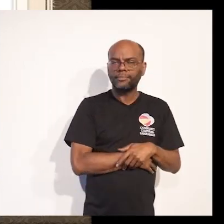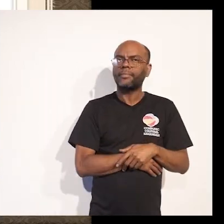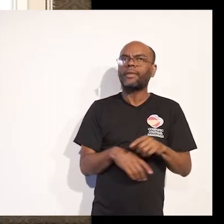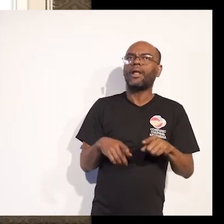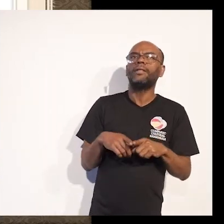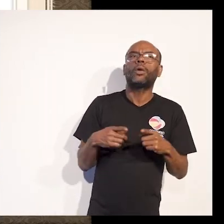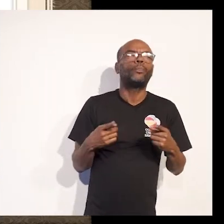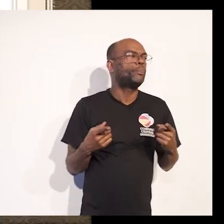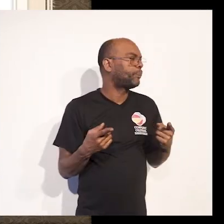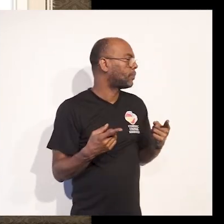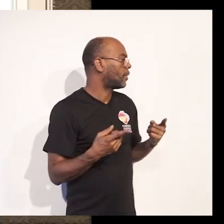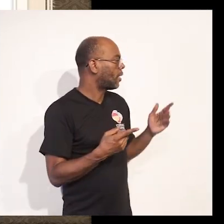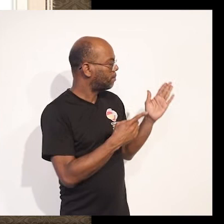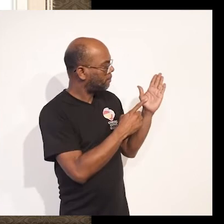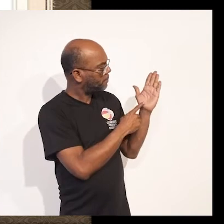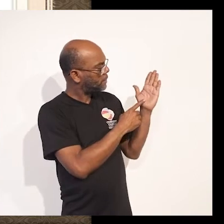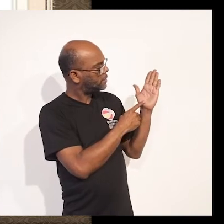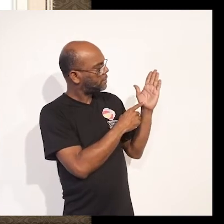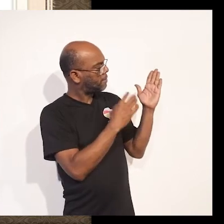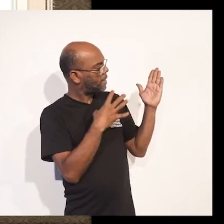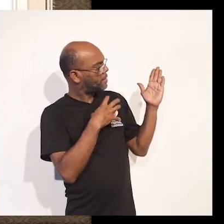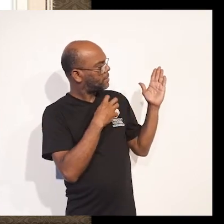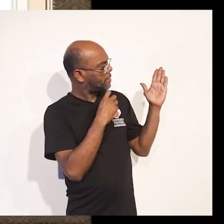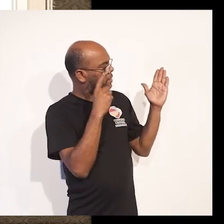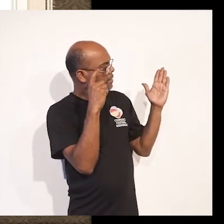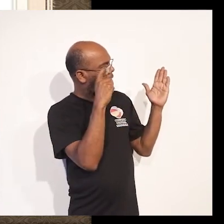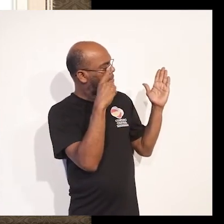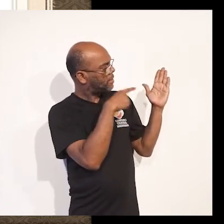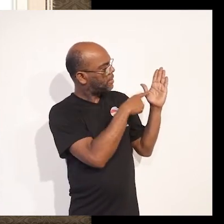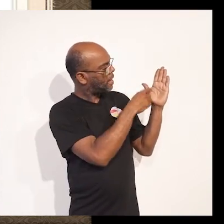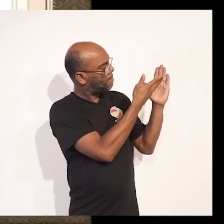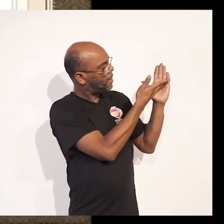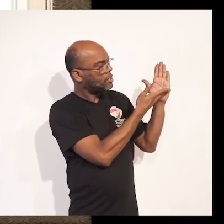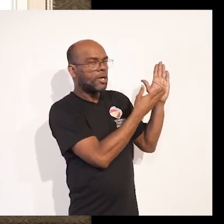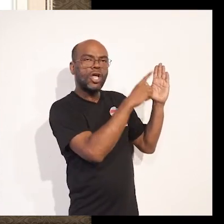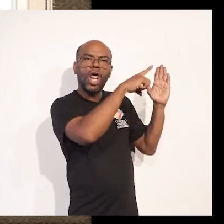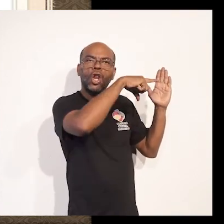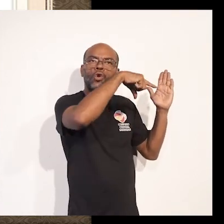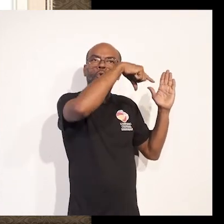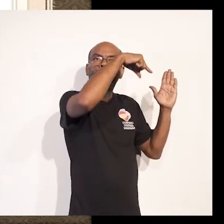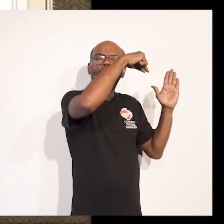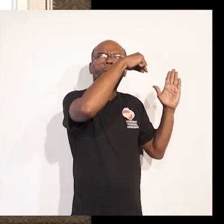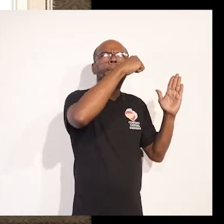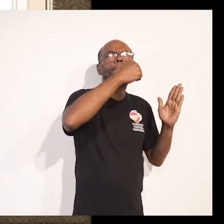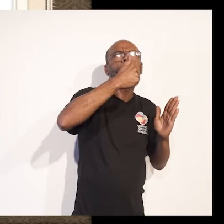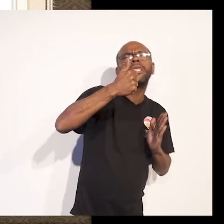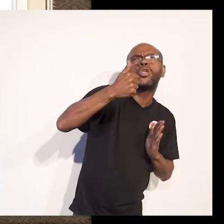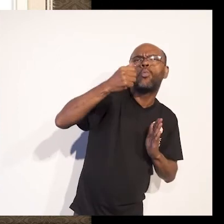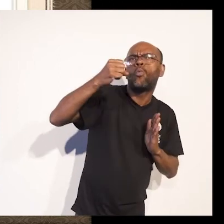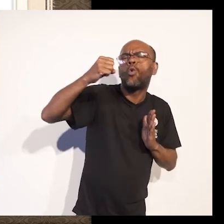Então, percebe que na parte de baixo a gente tem a luz da vela como